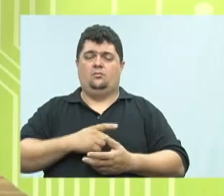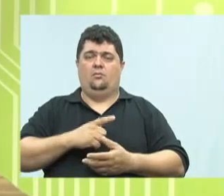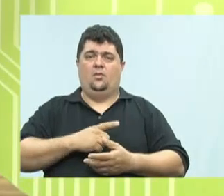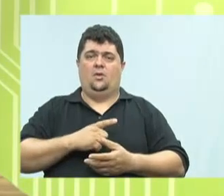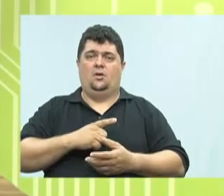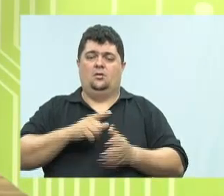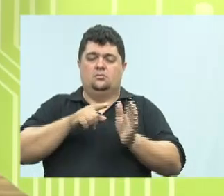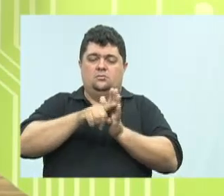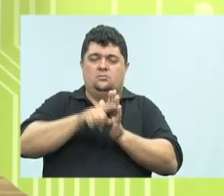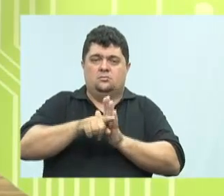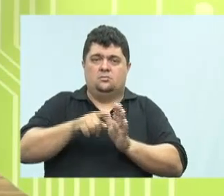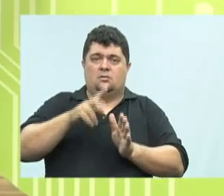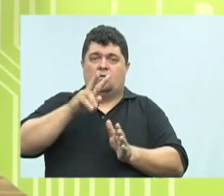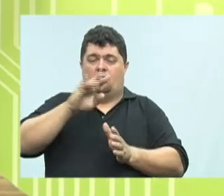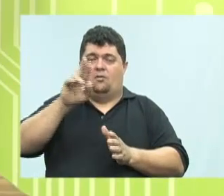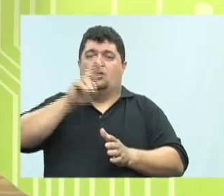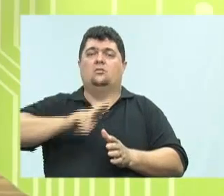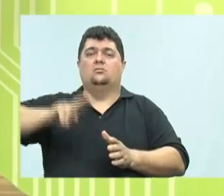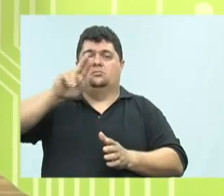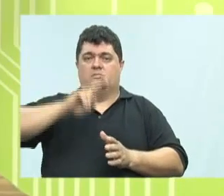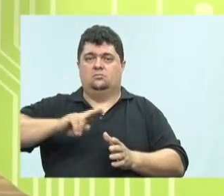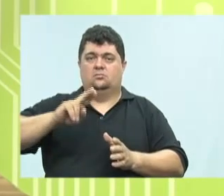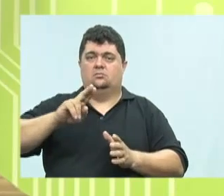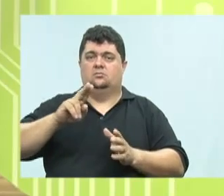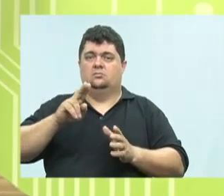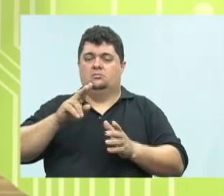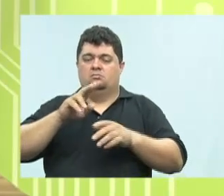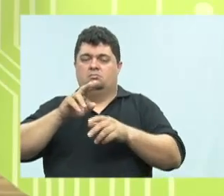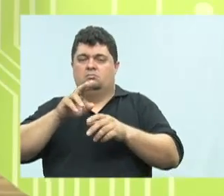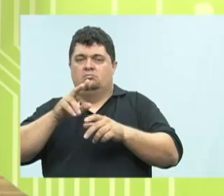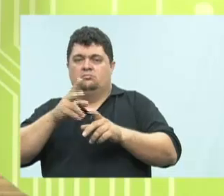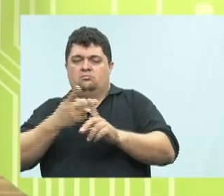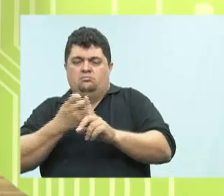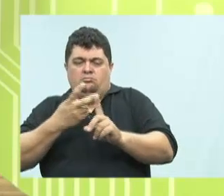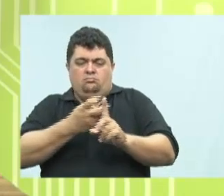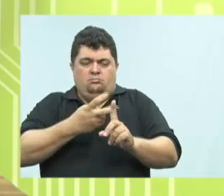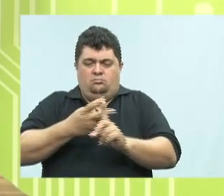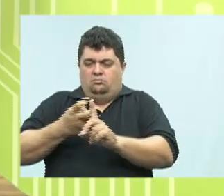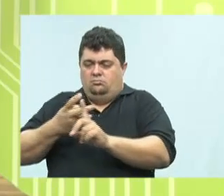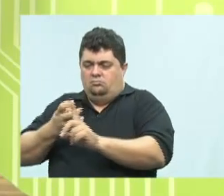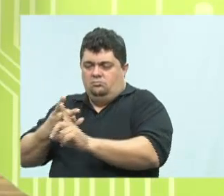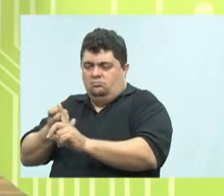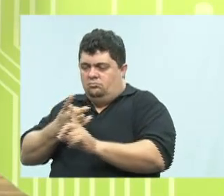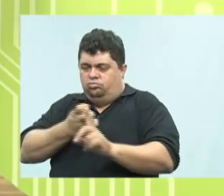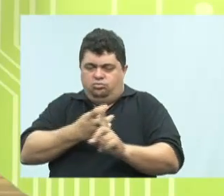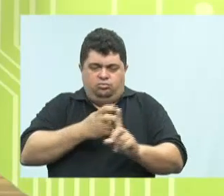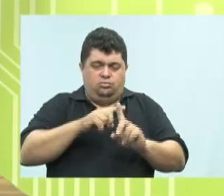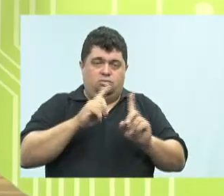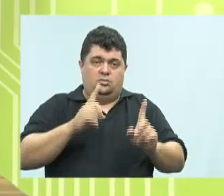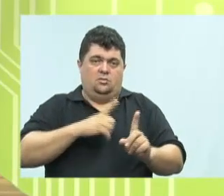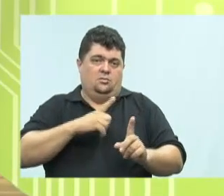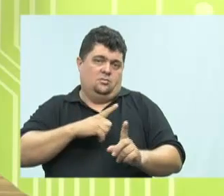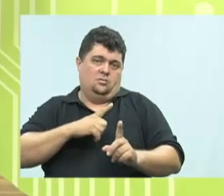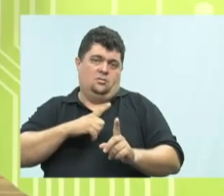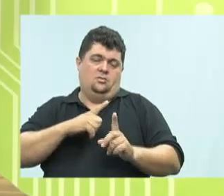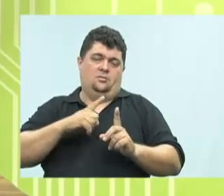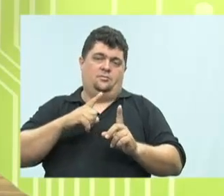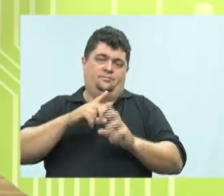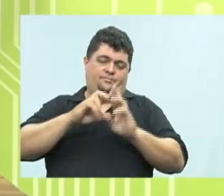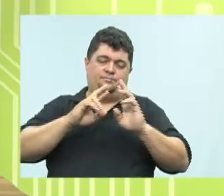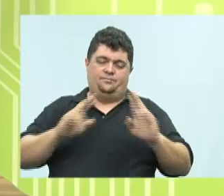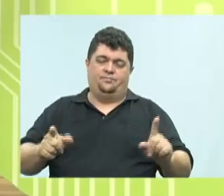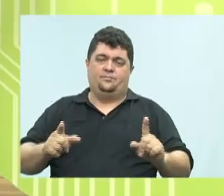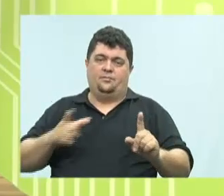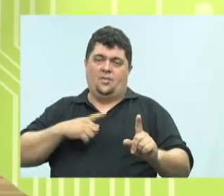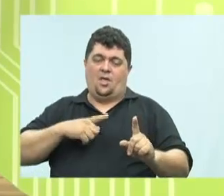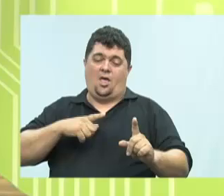pesquisa-intervenção, ela vai se utilizar desses instrumentos de coleta que são participativos, só que a grande diferença é